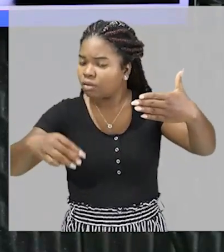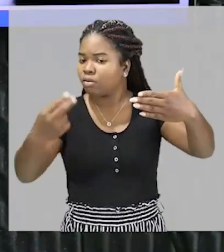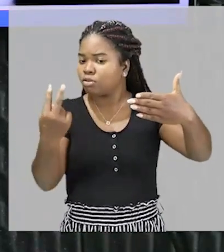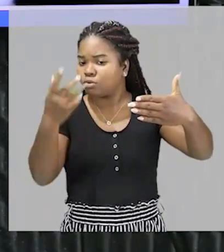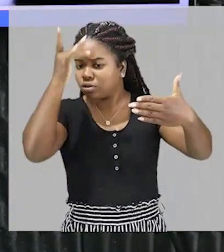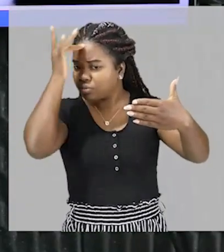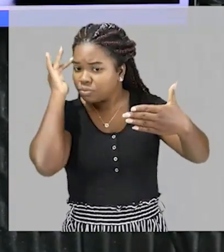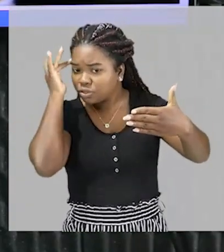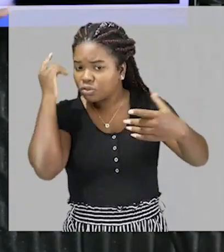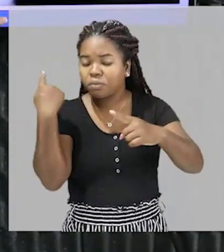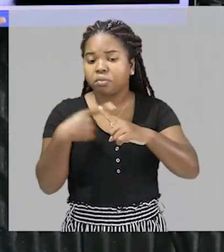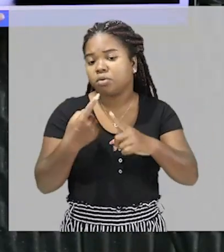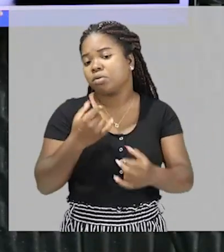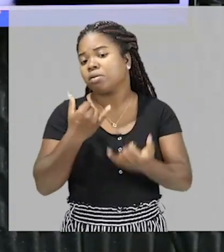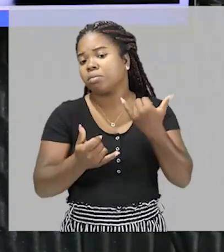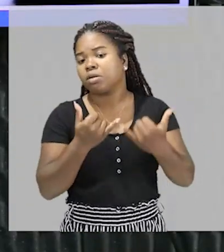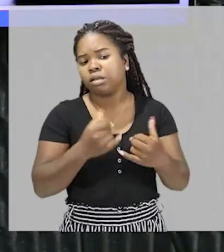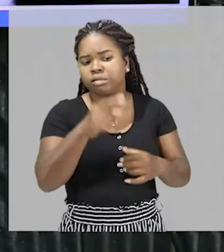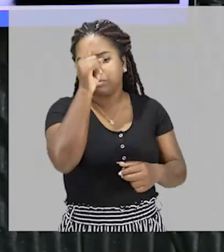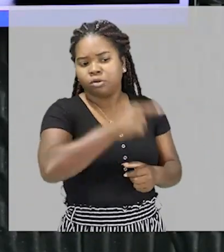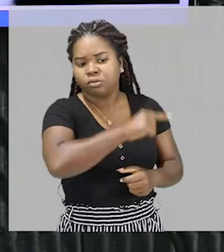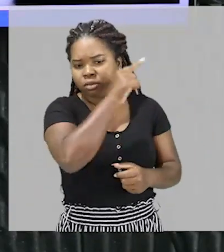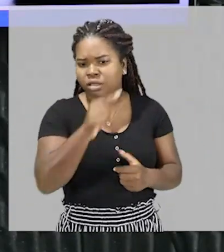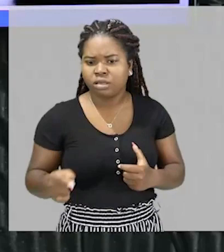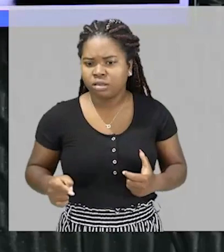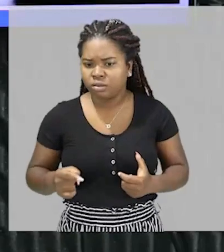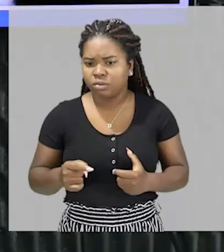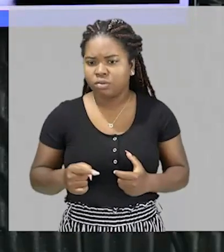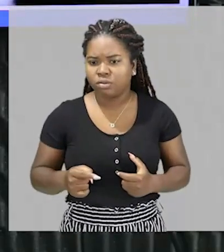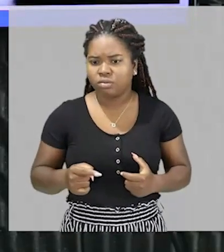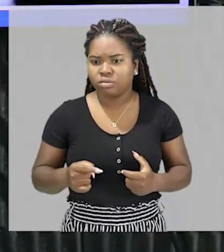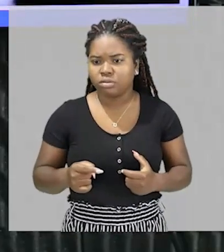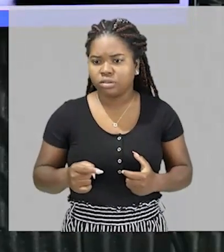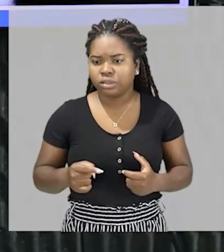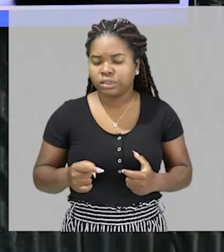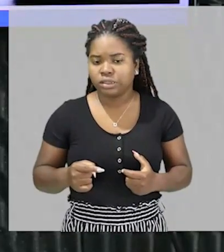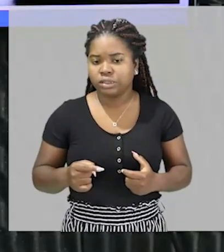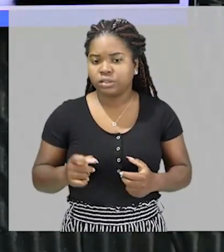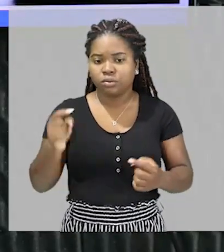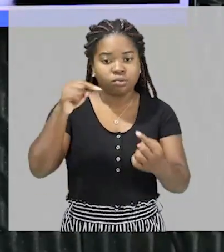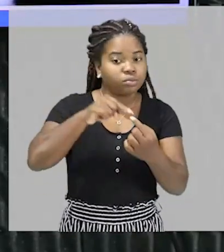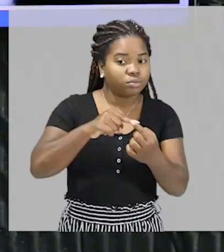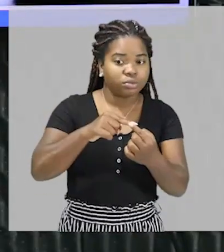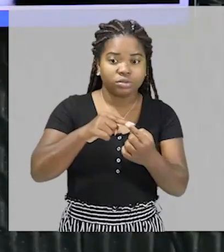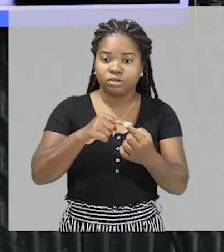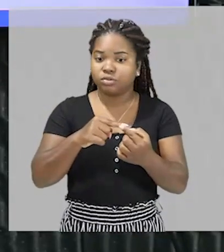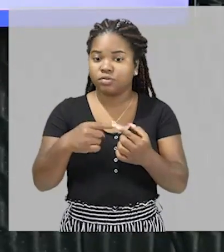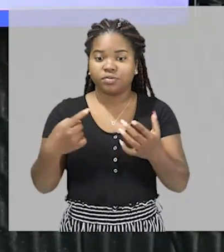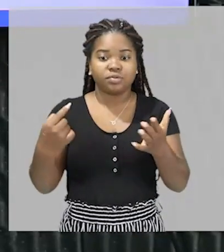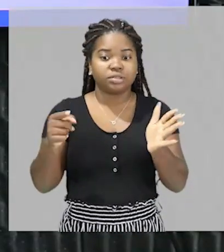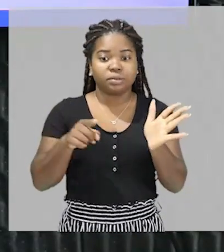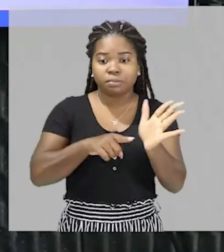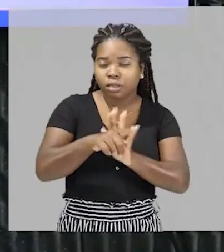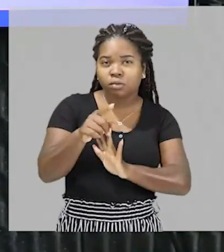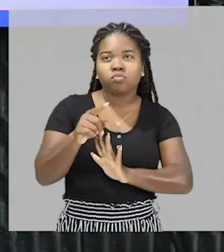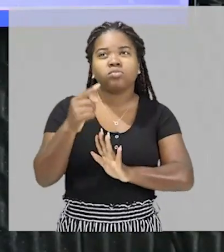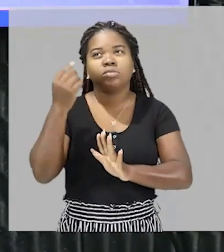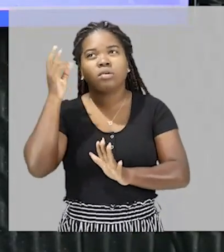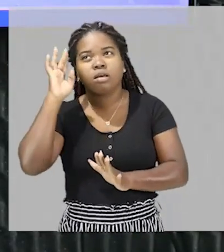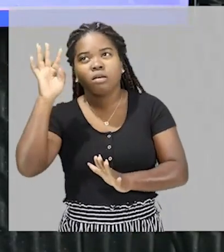proibido? Por que a imagem está cortada? O objetivo é você questionar, discutir e entender. Ok?